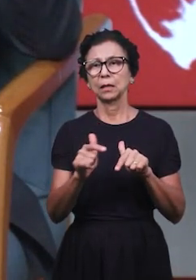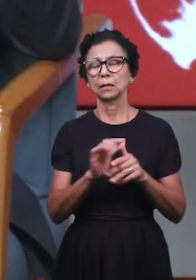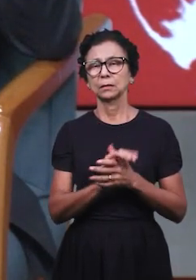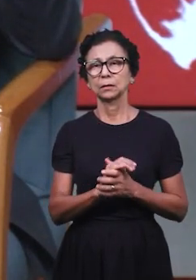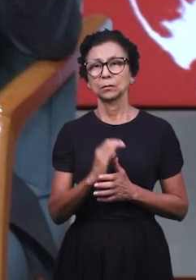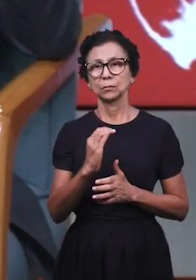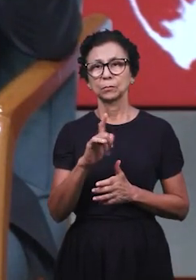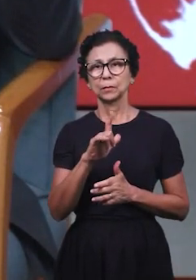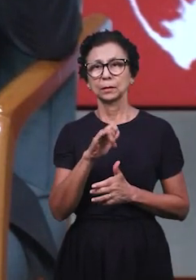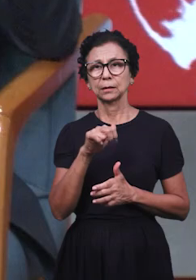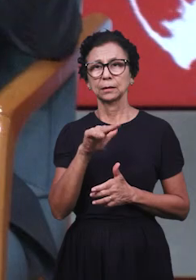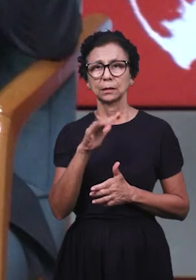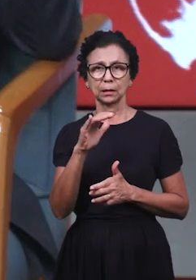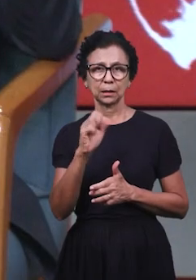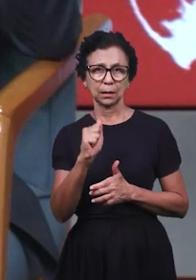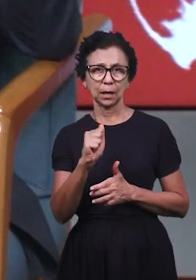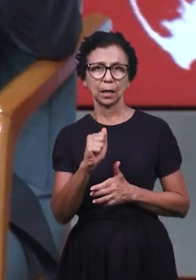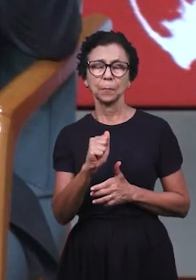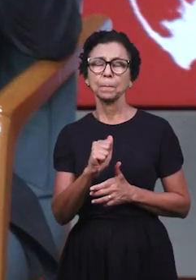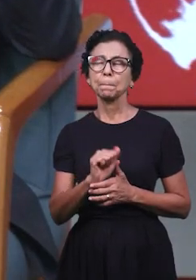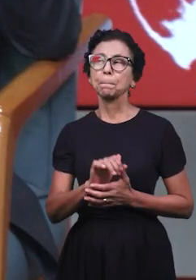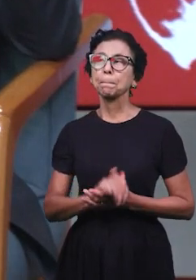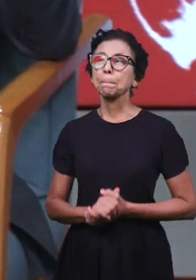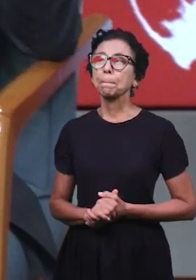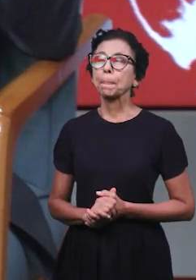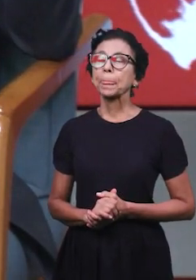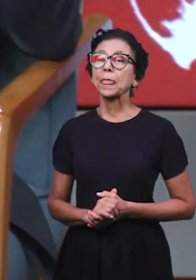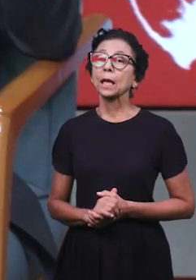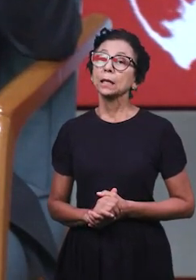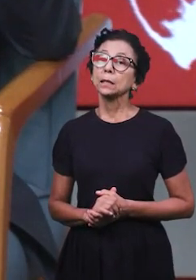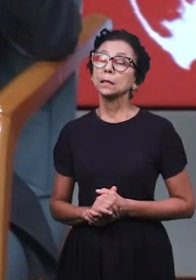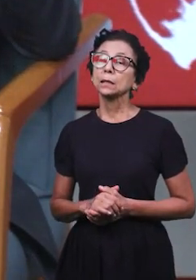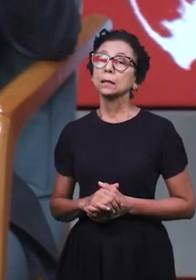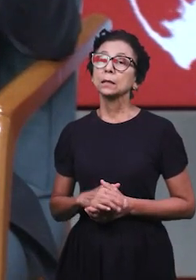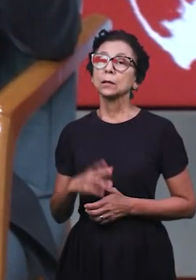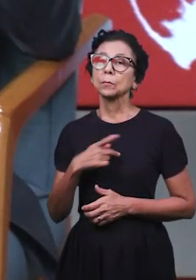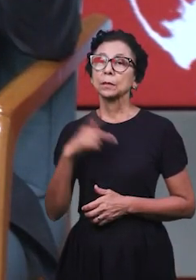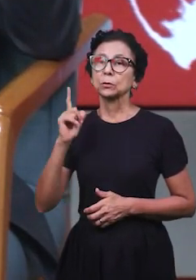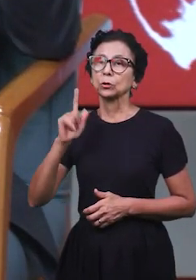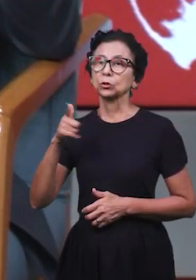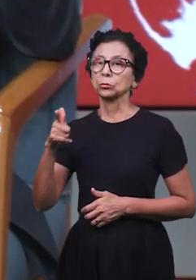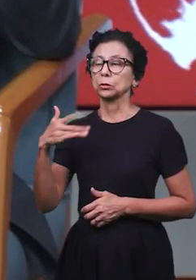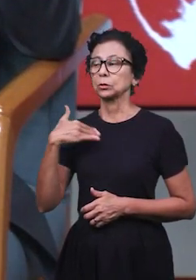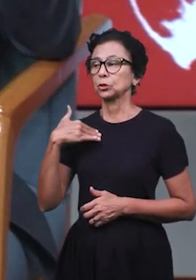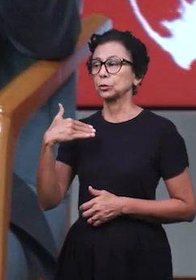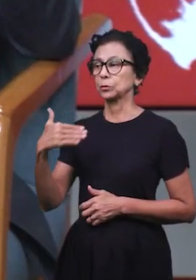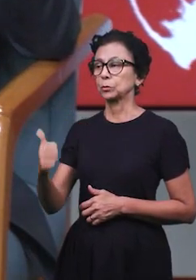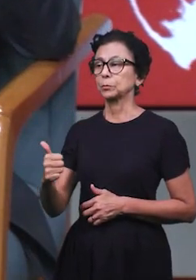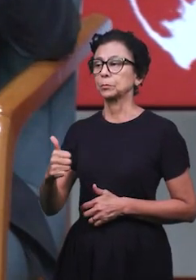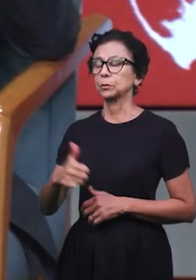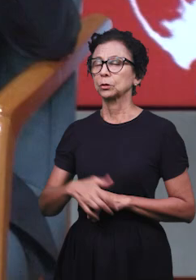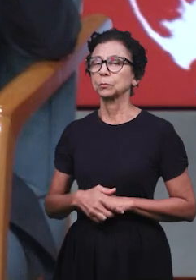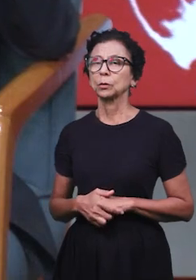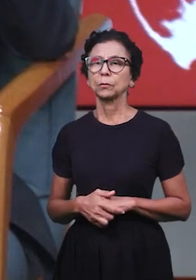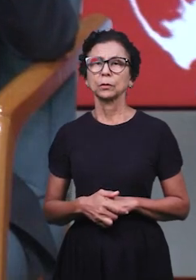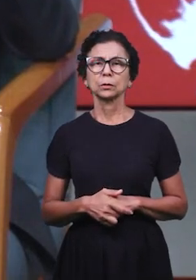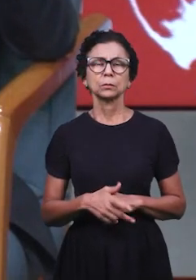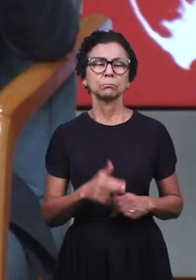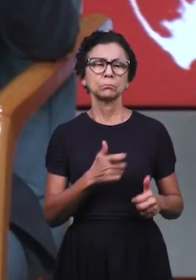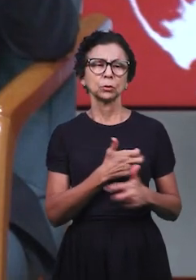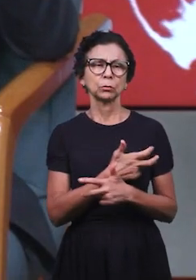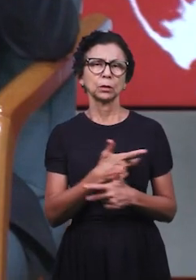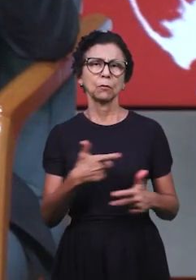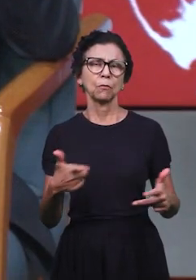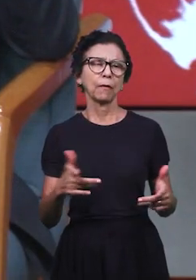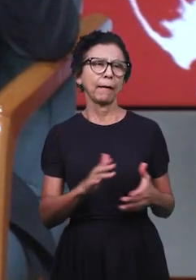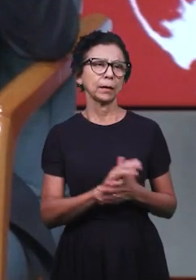me chamou e disse, olha, eu tenho alguns imóveis, o Gedeuti tinha vários imóveis, eu tenho uma casinha ali